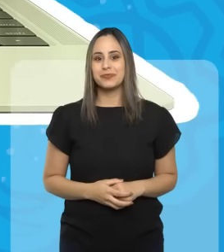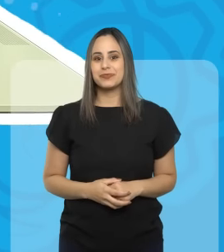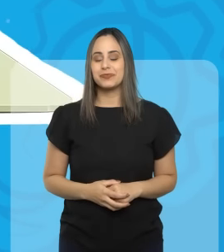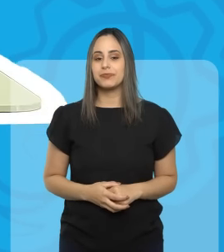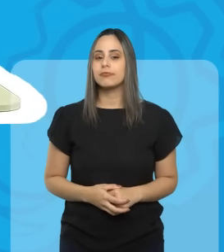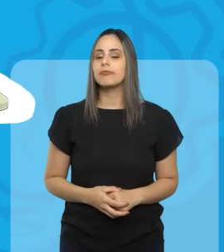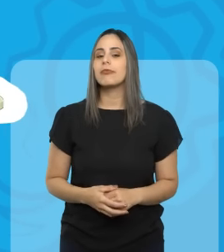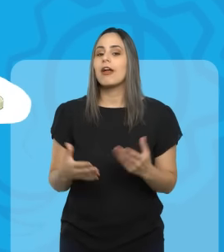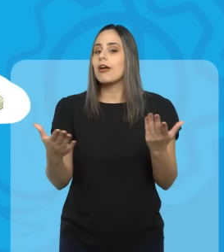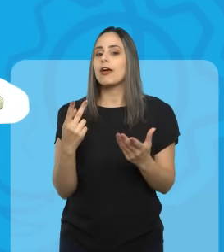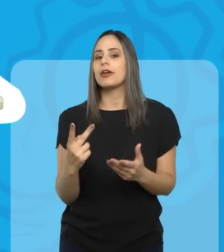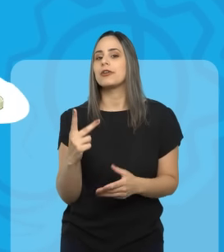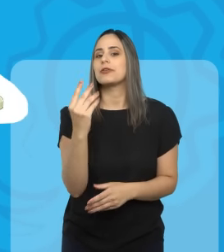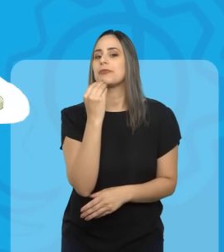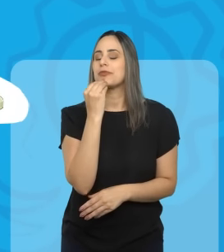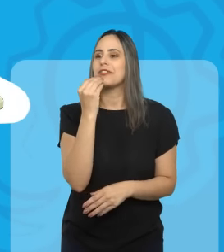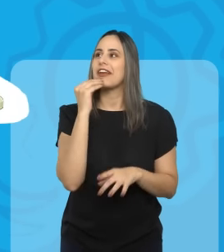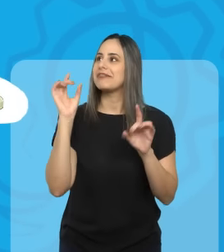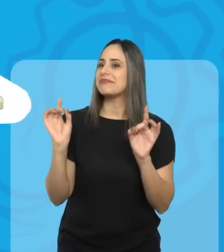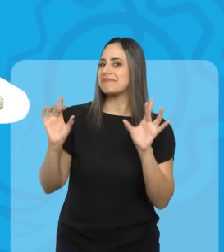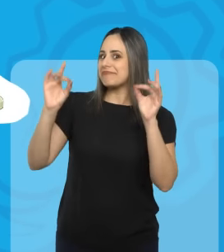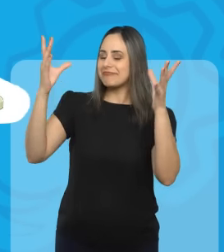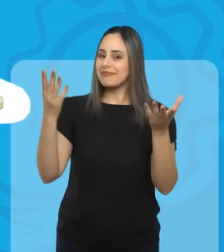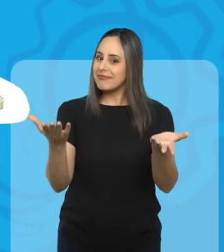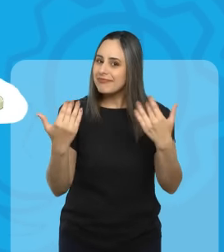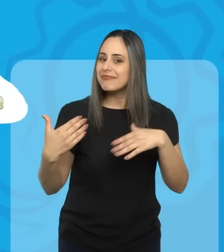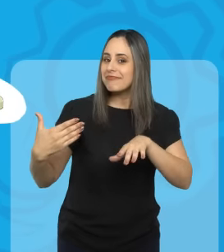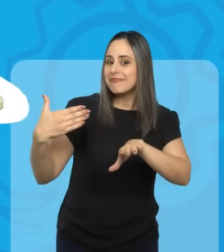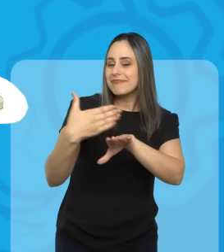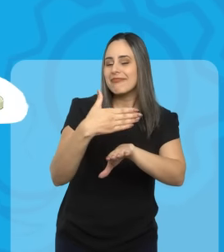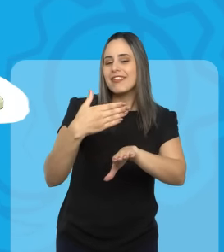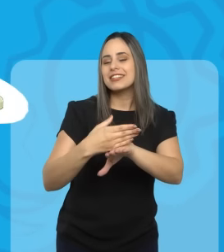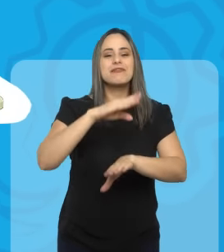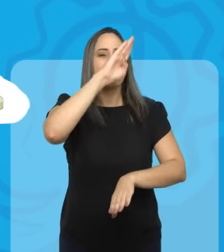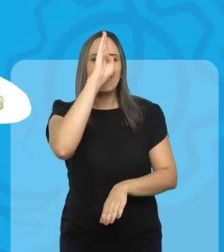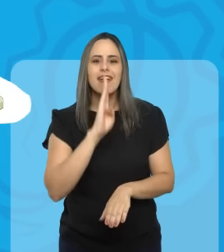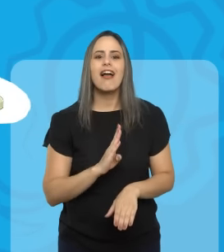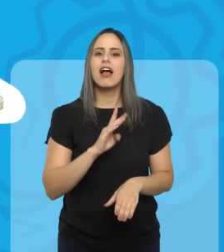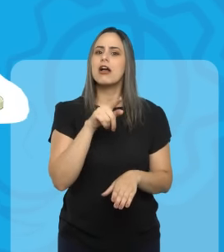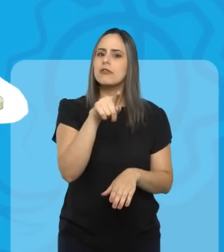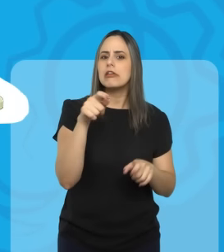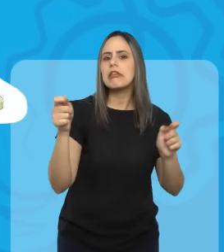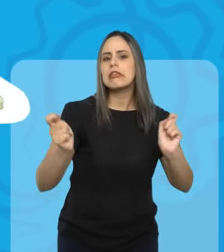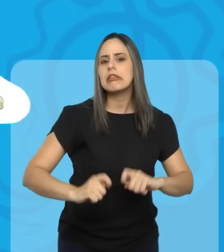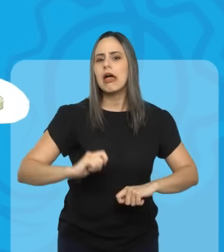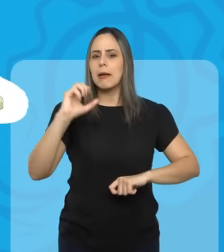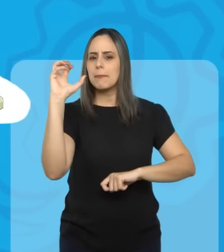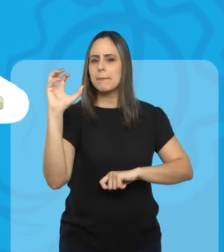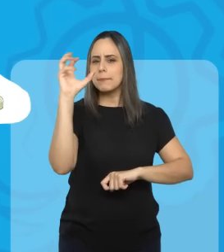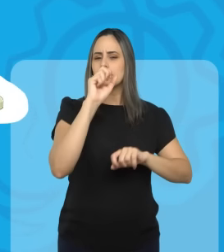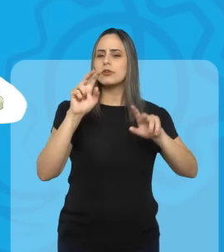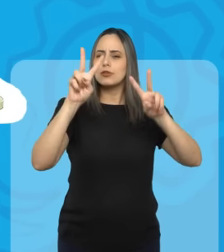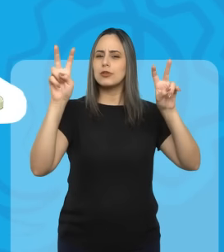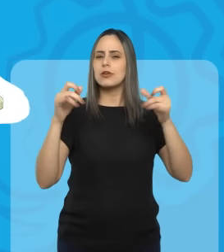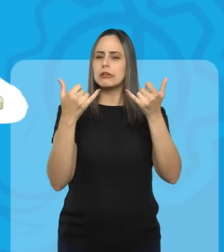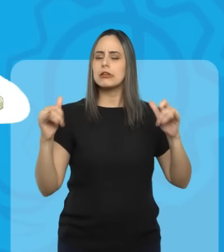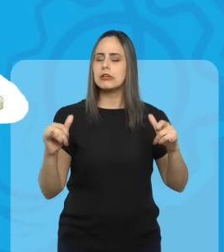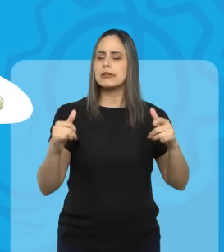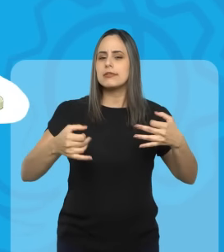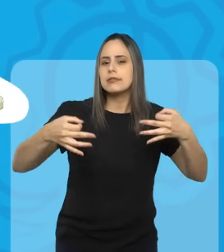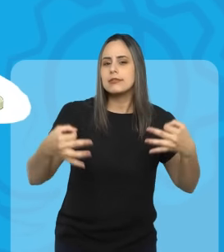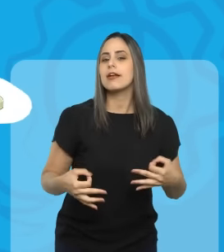Essa é a sua chance de brilhar. Participe de forma gratuita em uma jornada incrível de aprendizado eficiente e muita